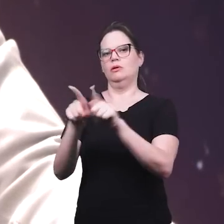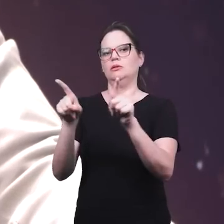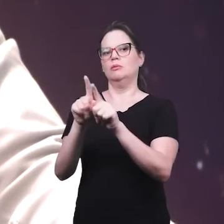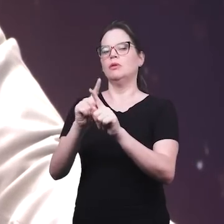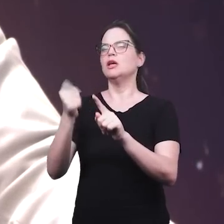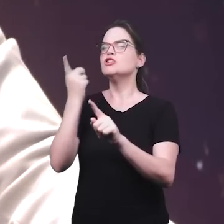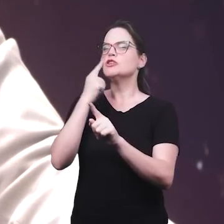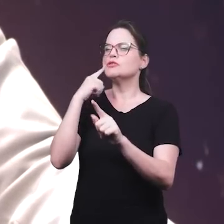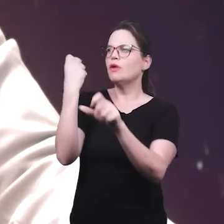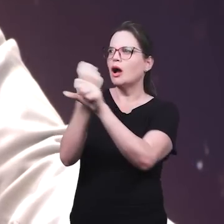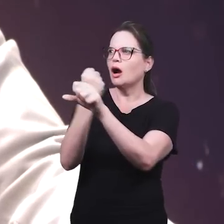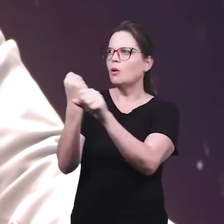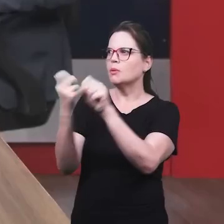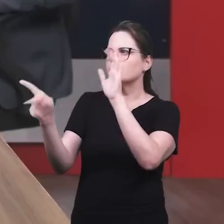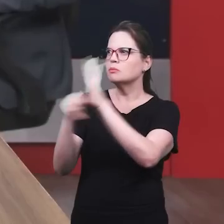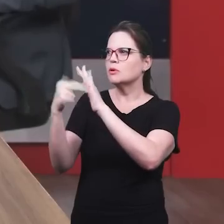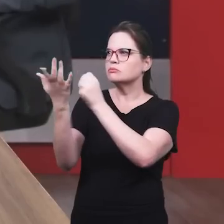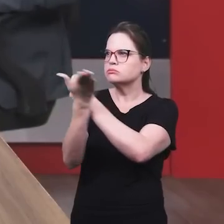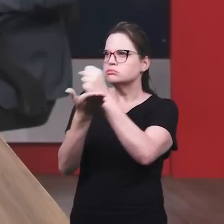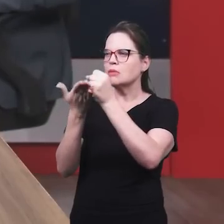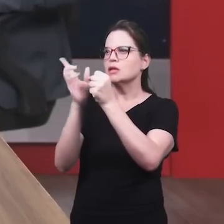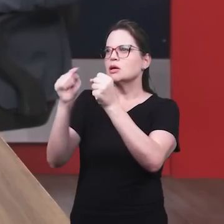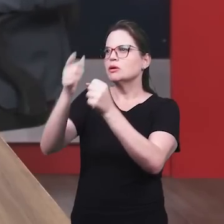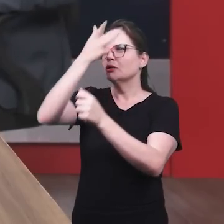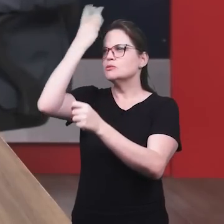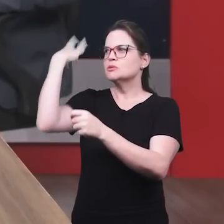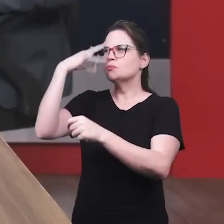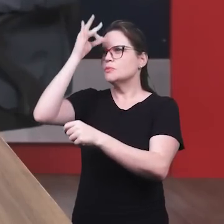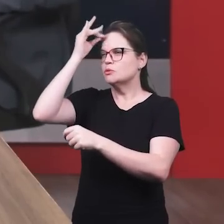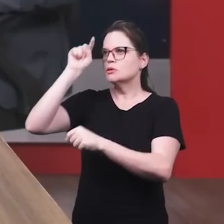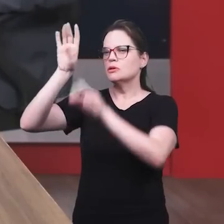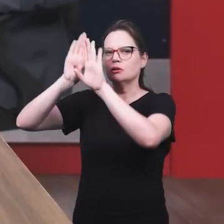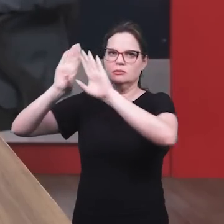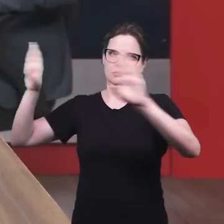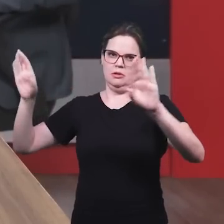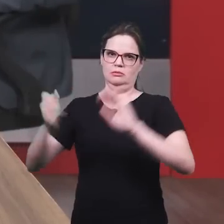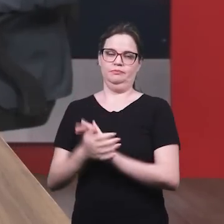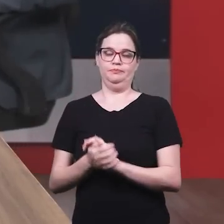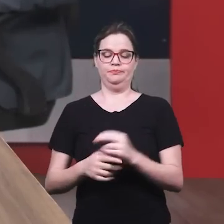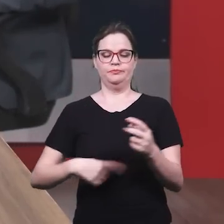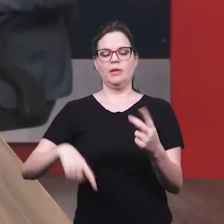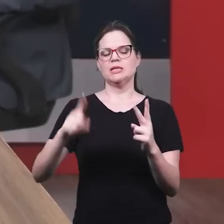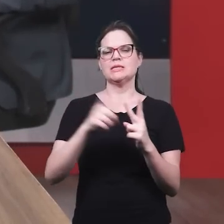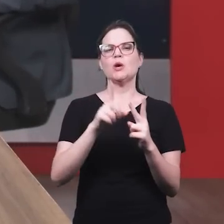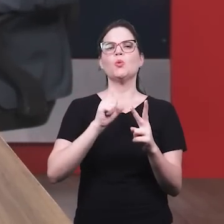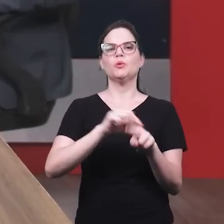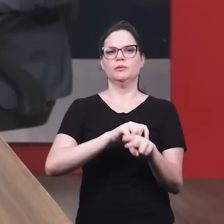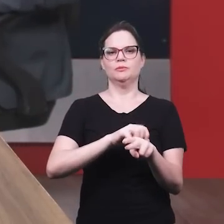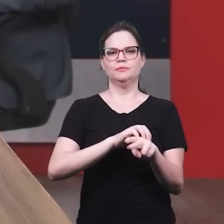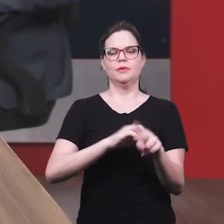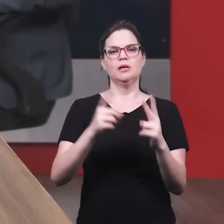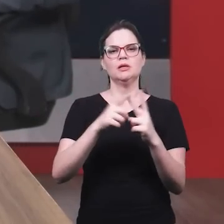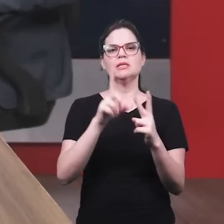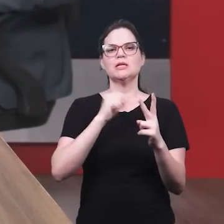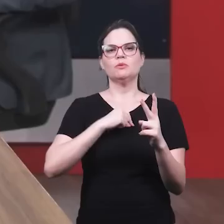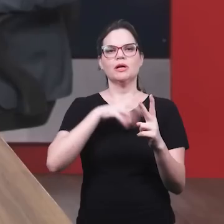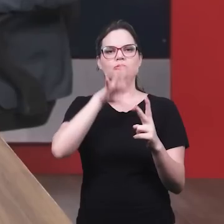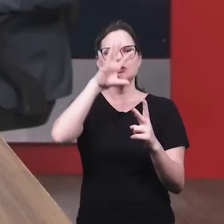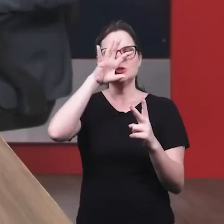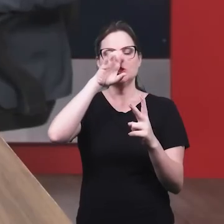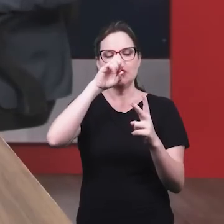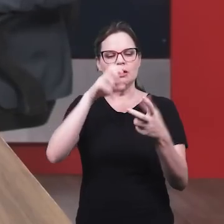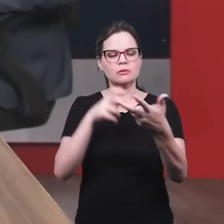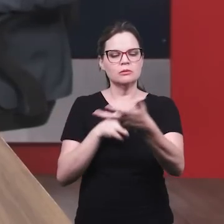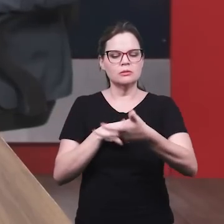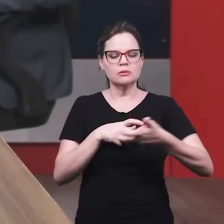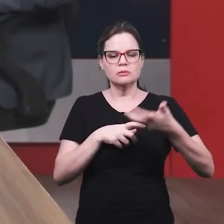o vinho e ele vai ver o cheiro. E basicamente aquele cheiro ele tem que ser correspondente com o fruto, ele tem que ter o cheiro do